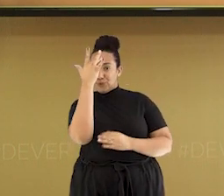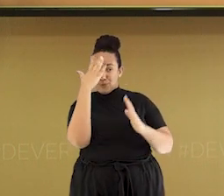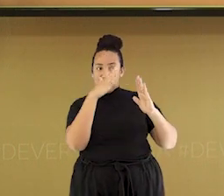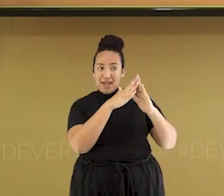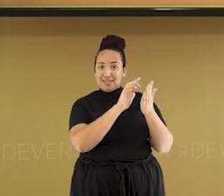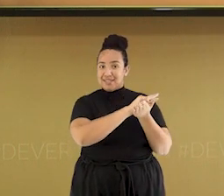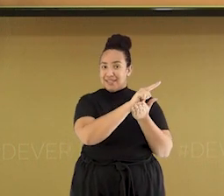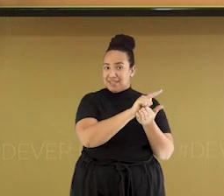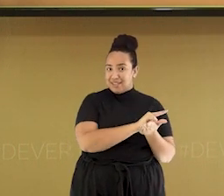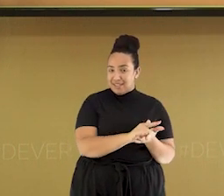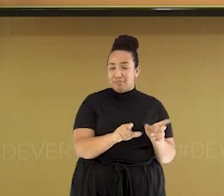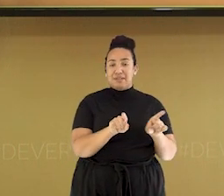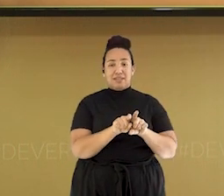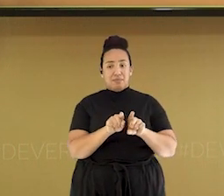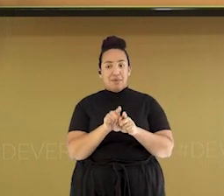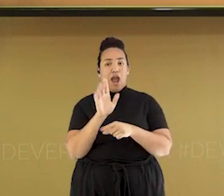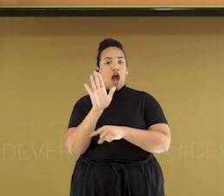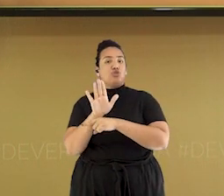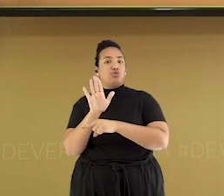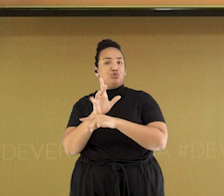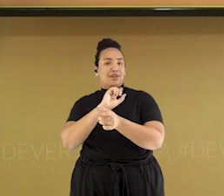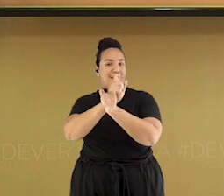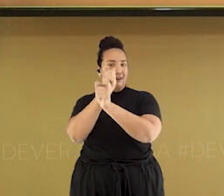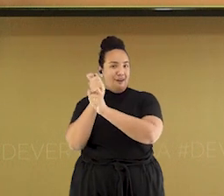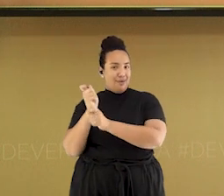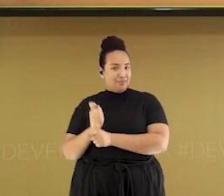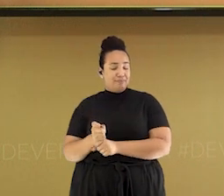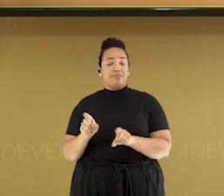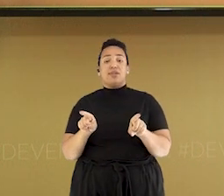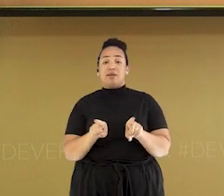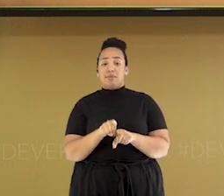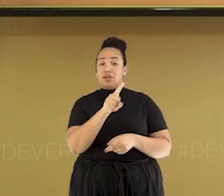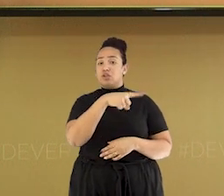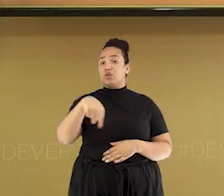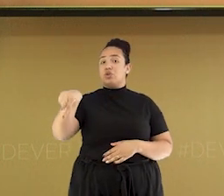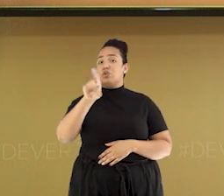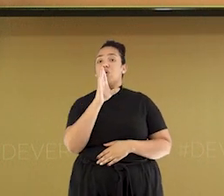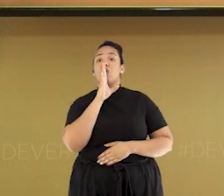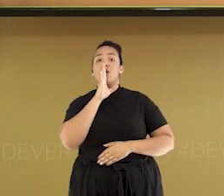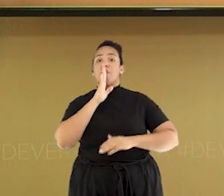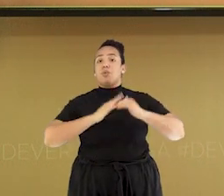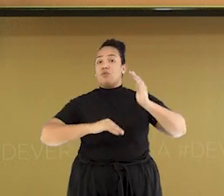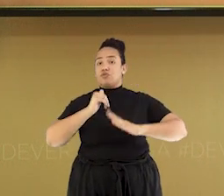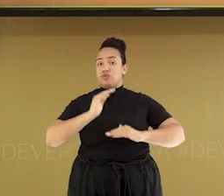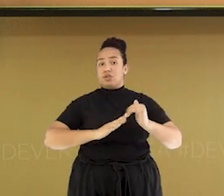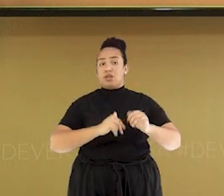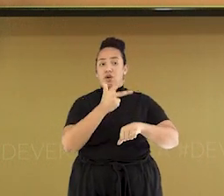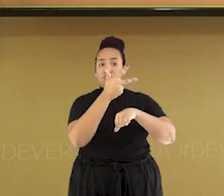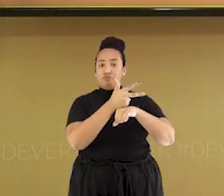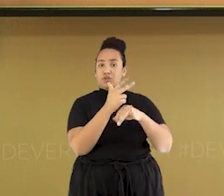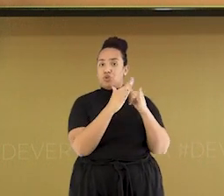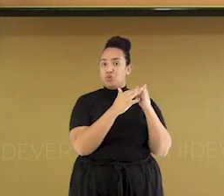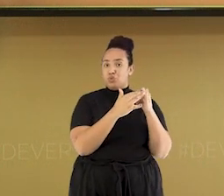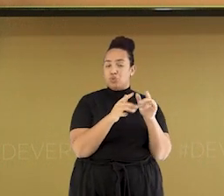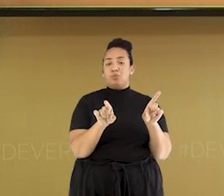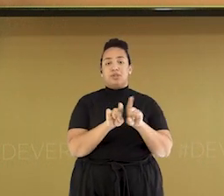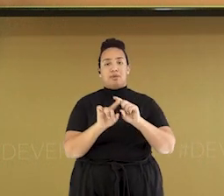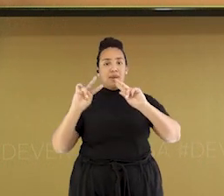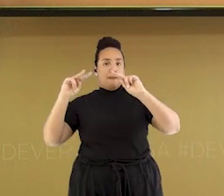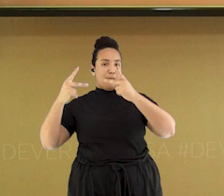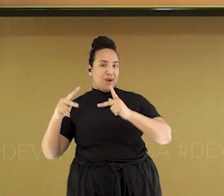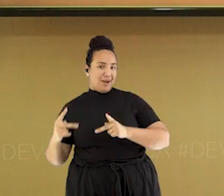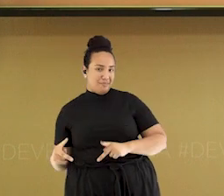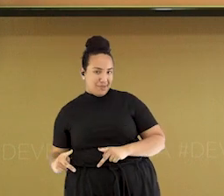de pedreiro. Também conhecemos os youtubers e os programadores, que trabalham com a internet. Muitas vezes